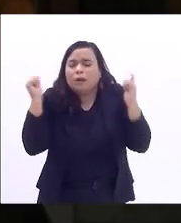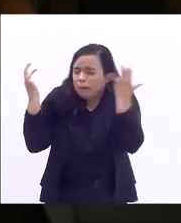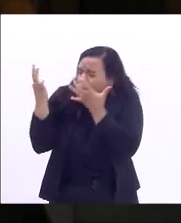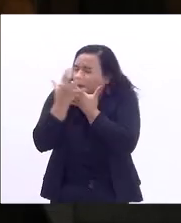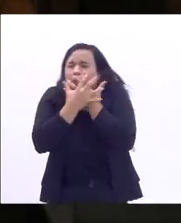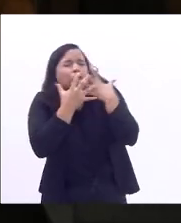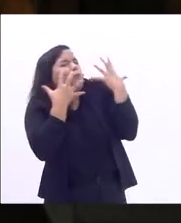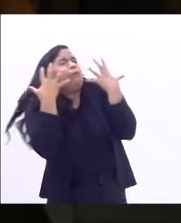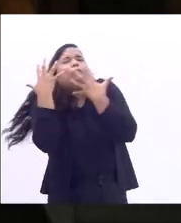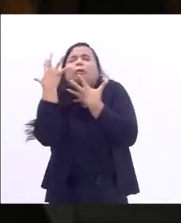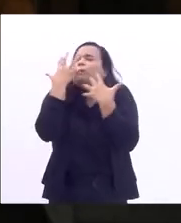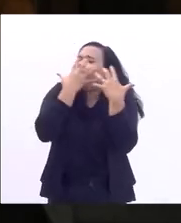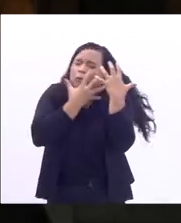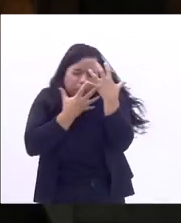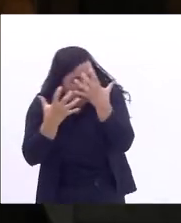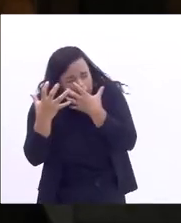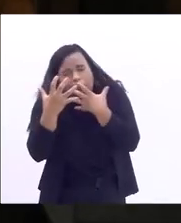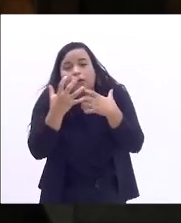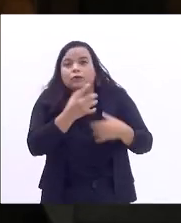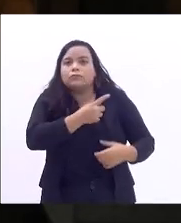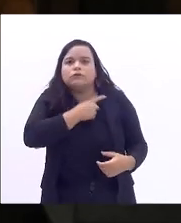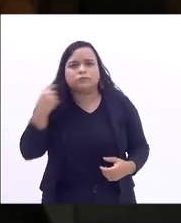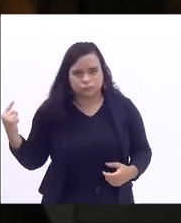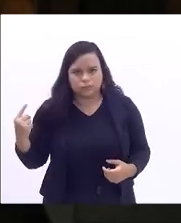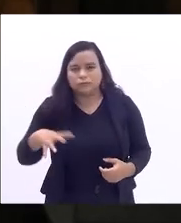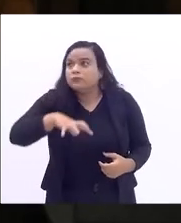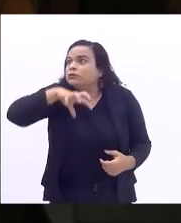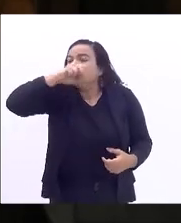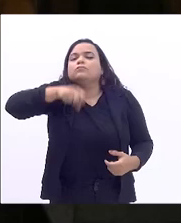carro e o cidadão morre